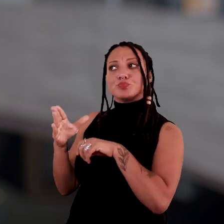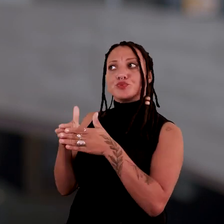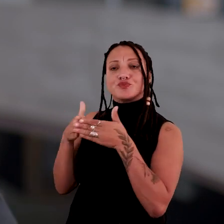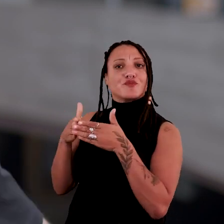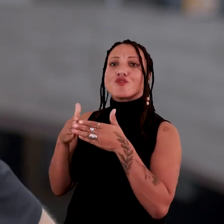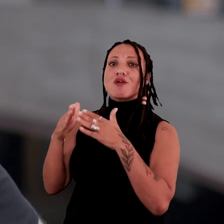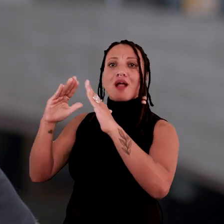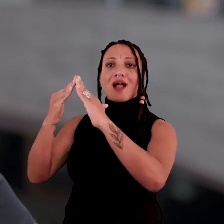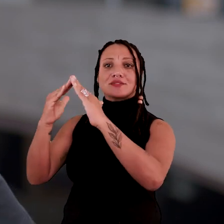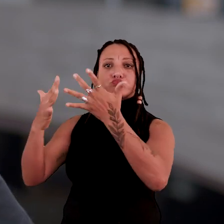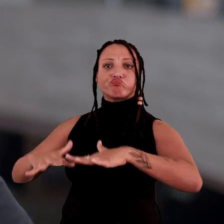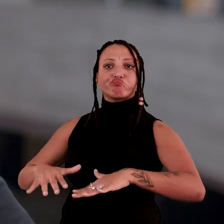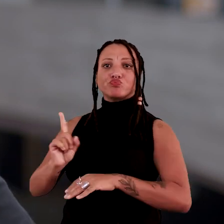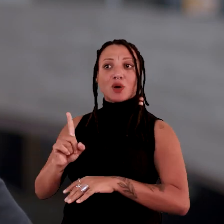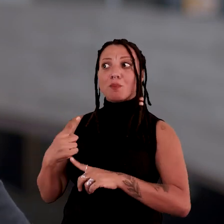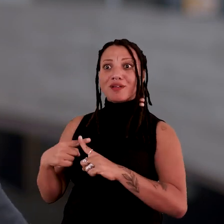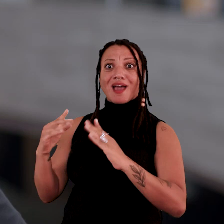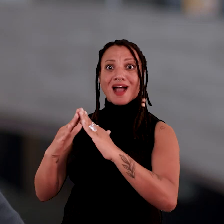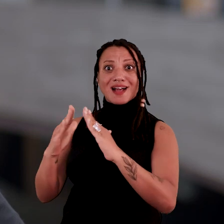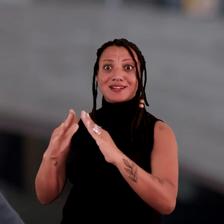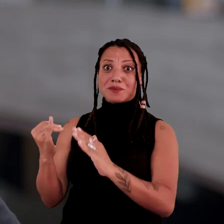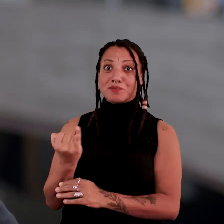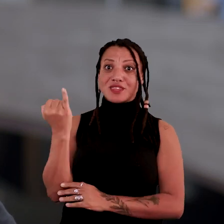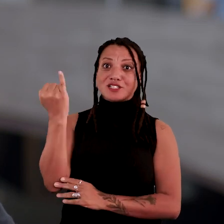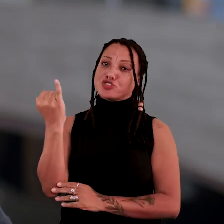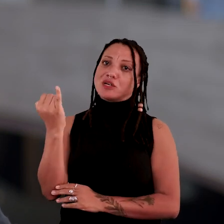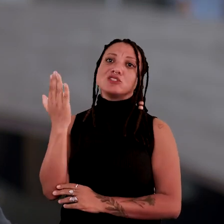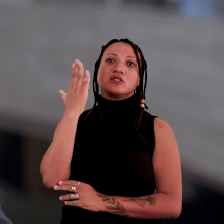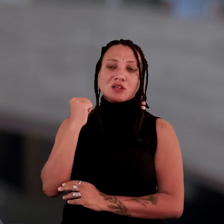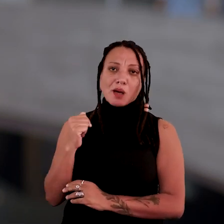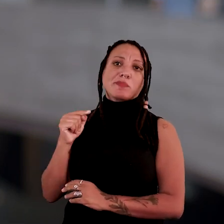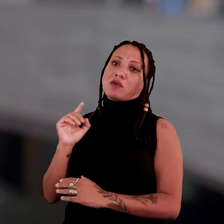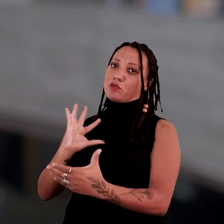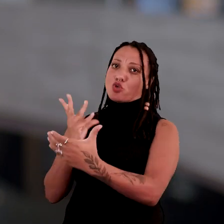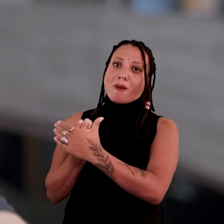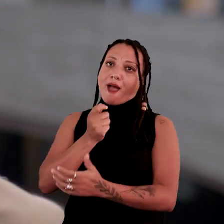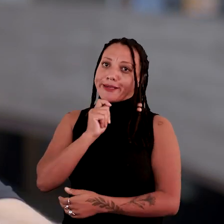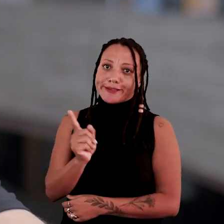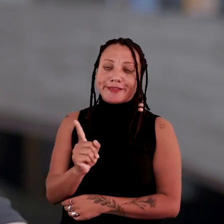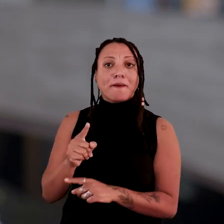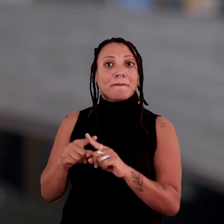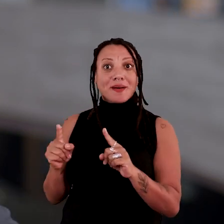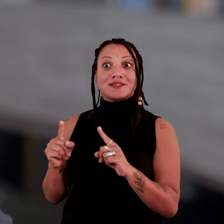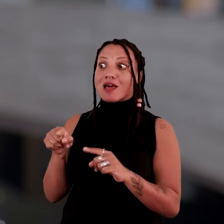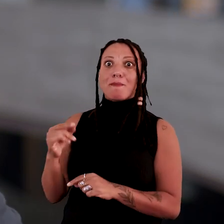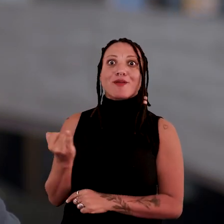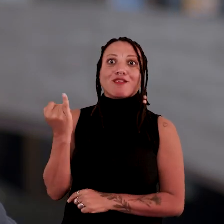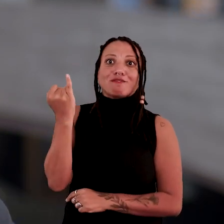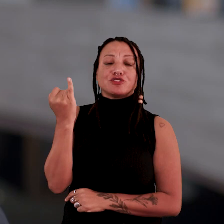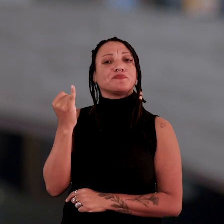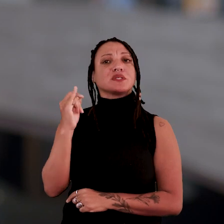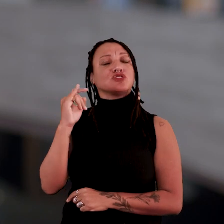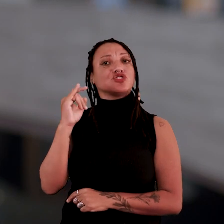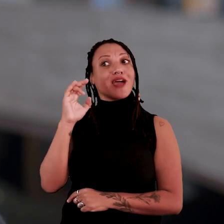E, a partir disso, resolvemos manter a casa original, demolindo todos os anexos e apêndices que foram